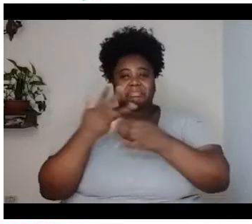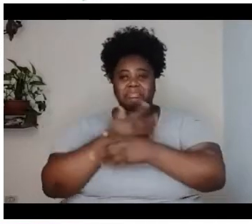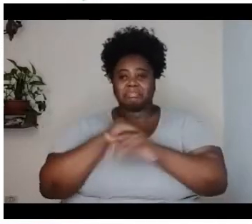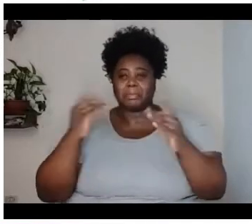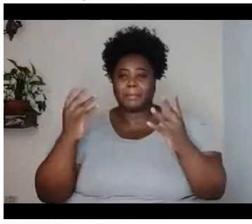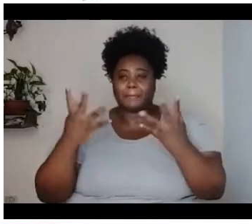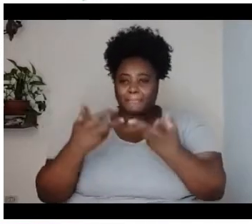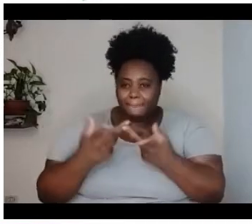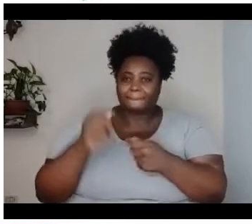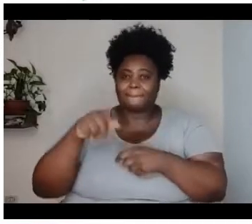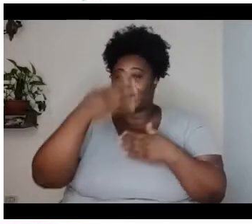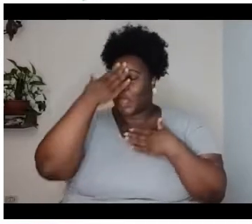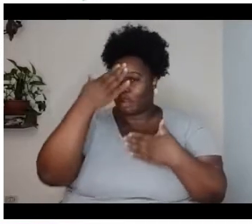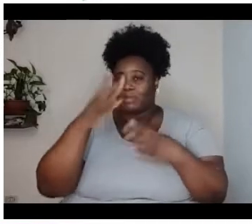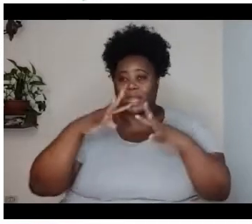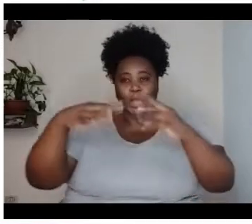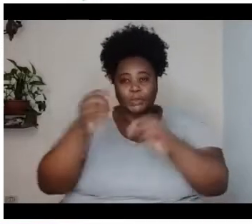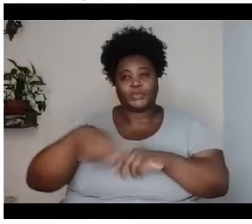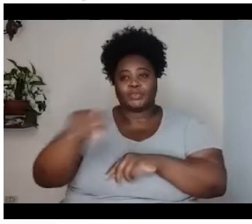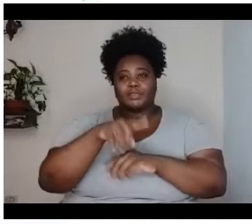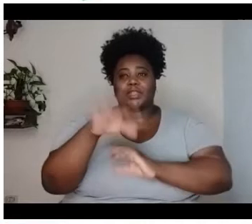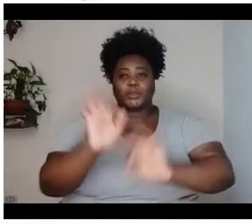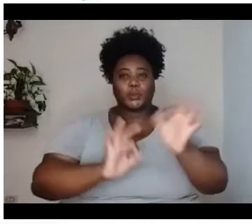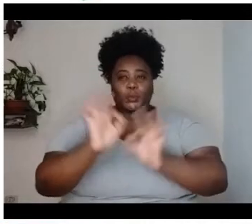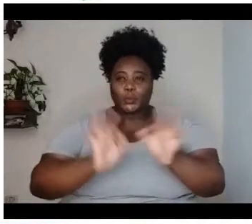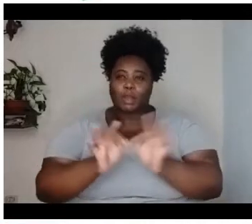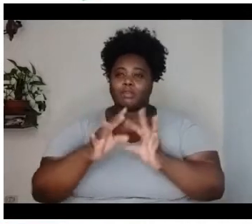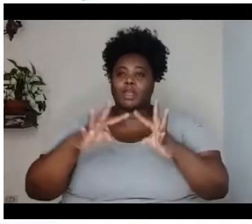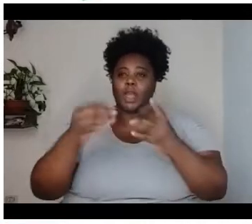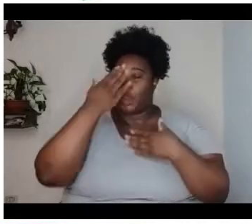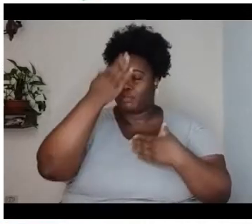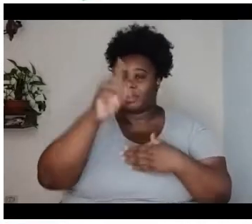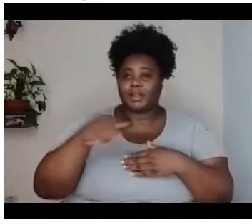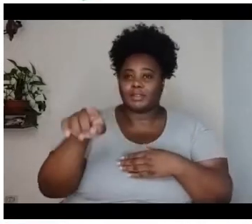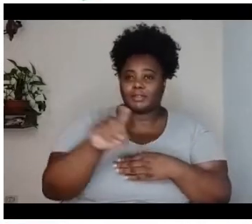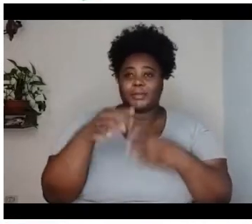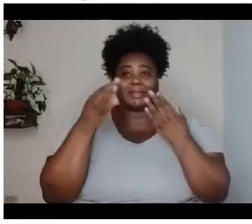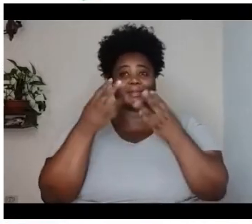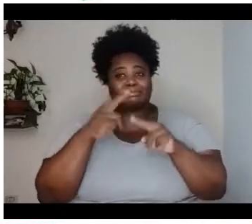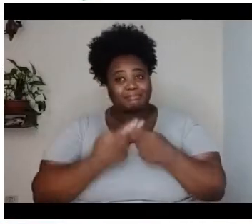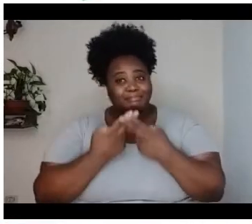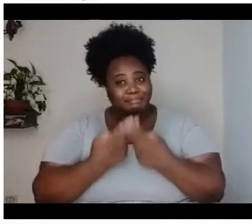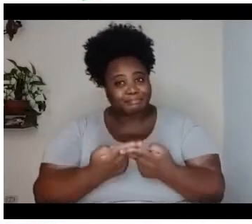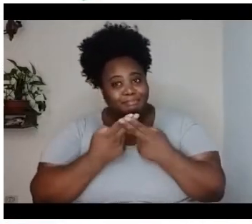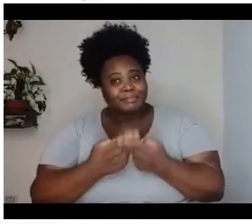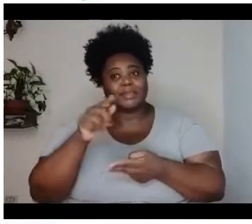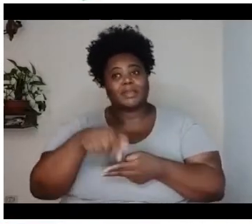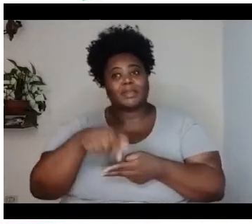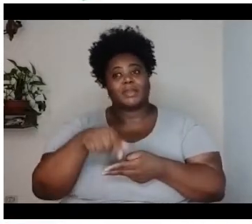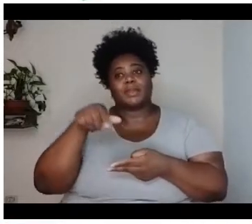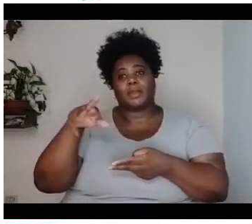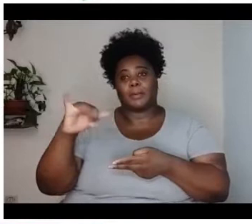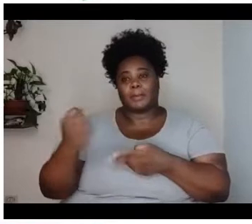assim. Obrigada a todas vocês que organizaram, obrigada a você pela paciência, Marci pelo